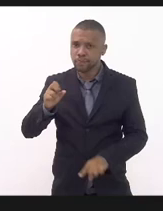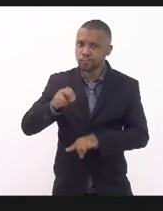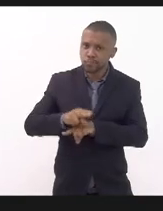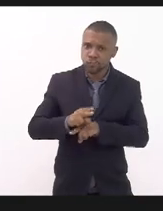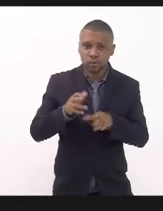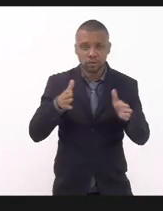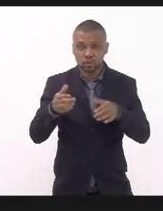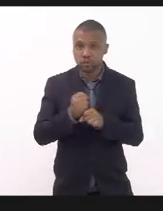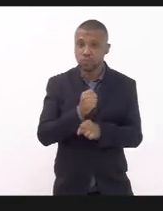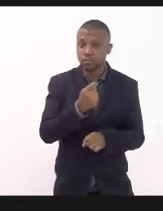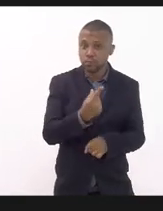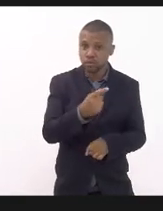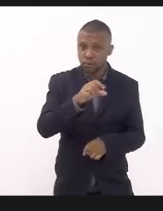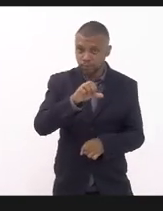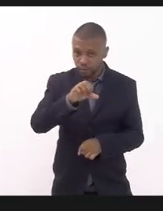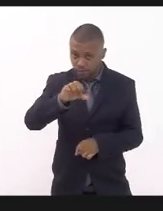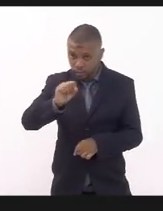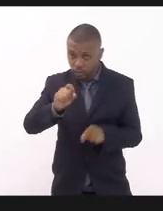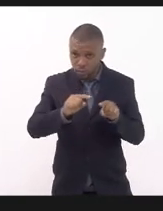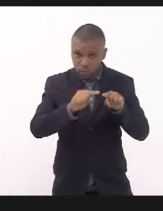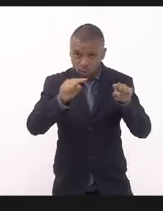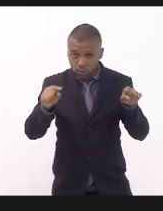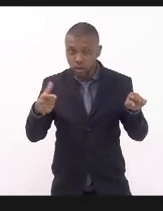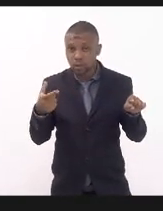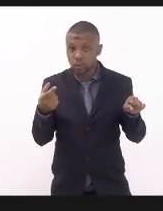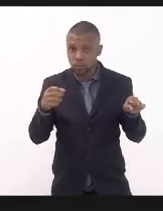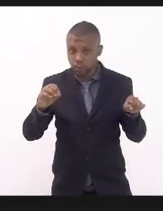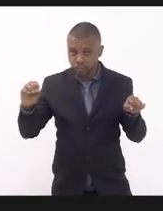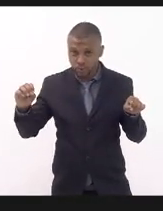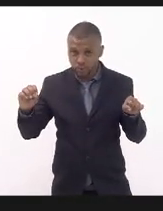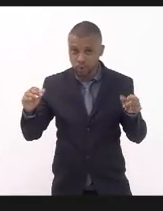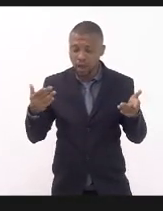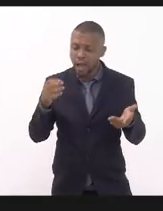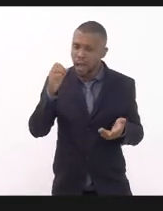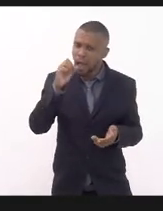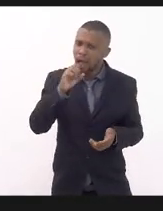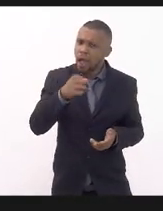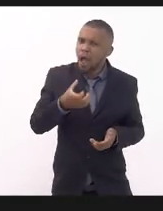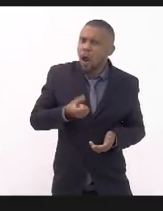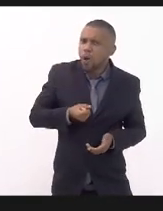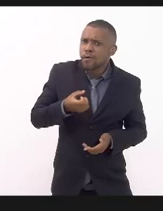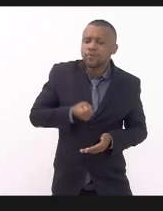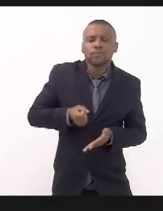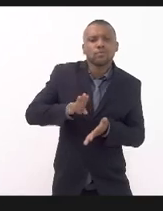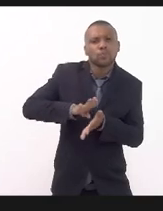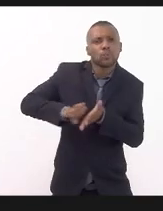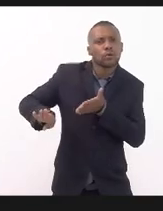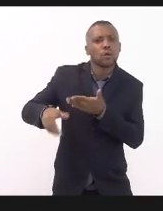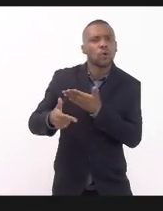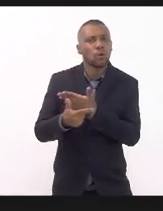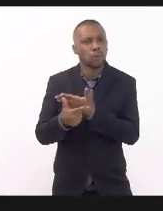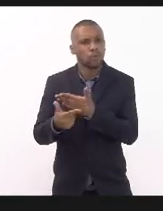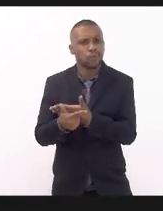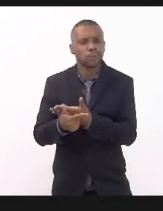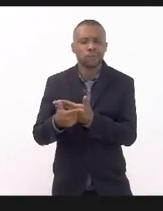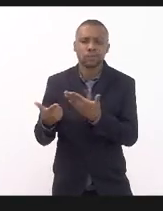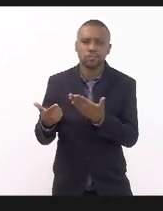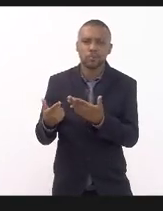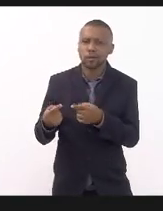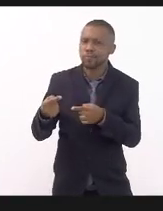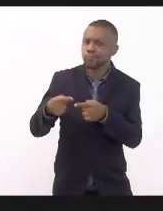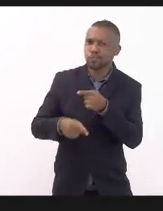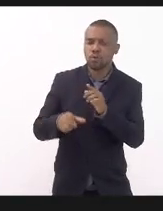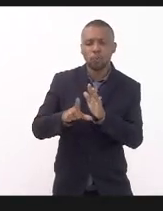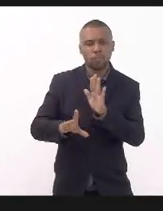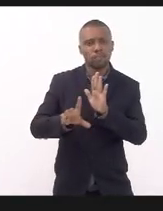entre 1998 e o ano 2000. É uma covardia excluir ex-officio de maneira irregular os